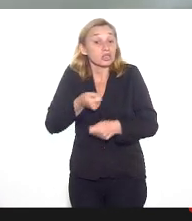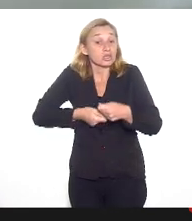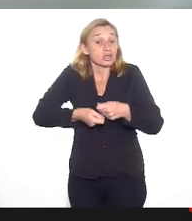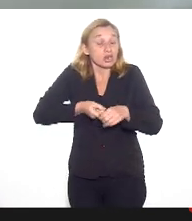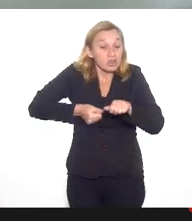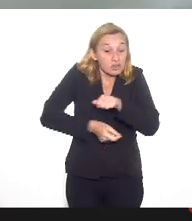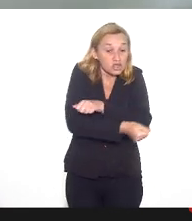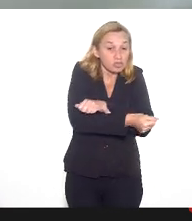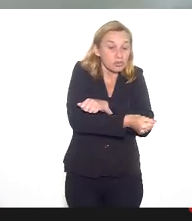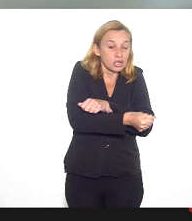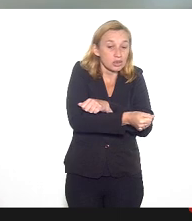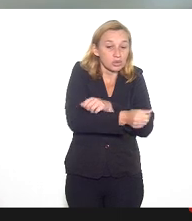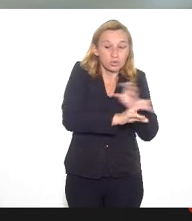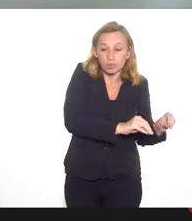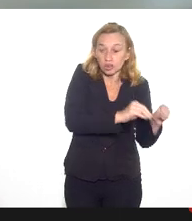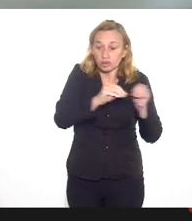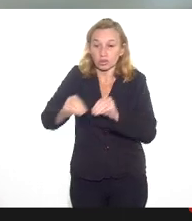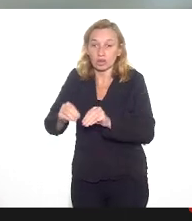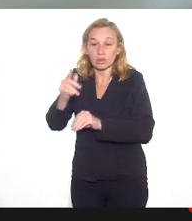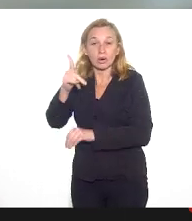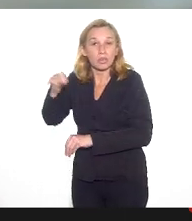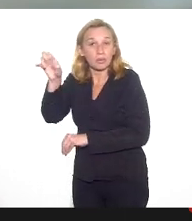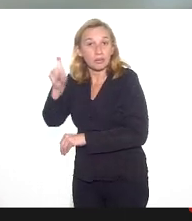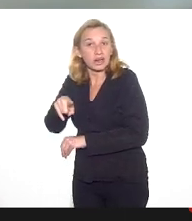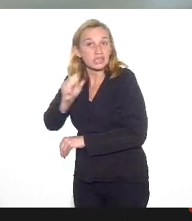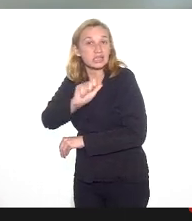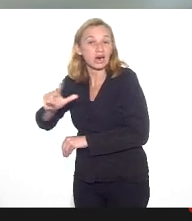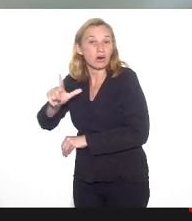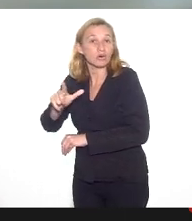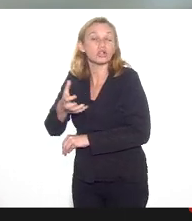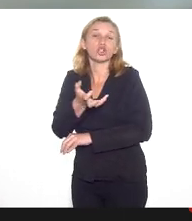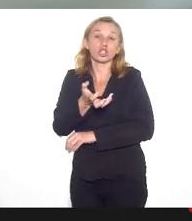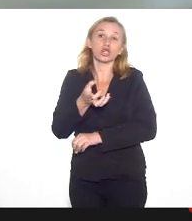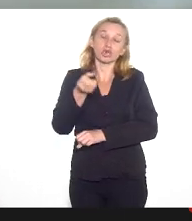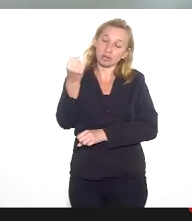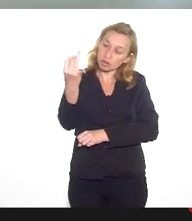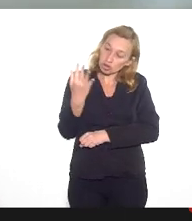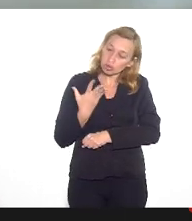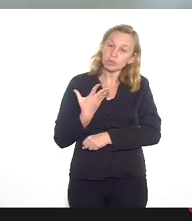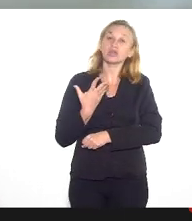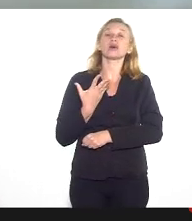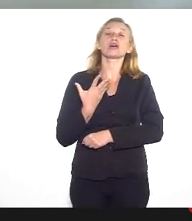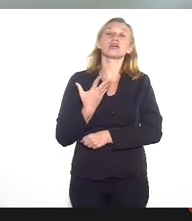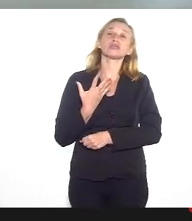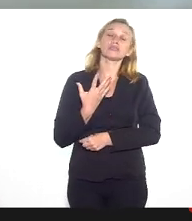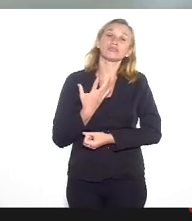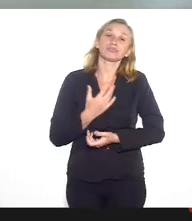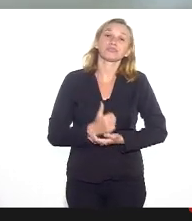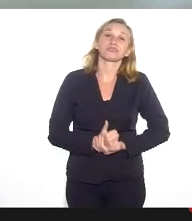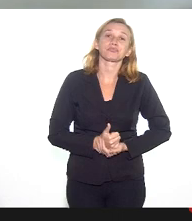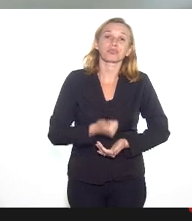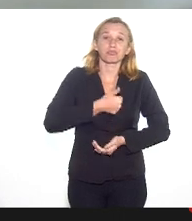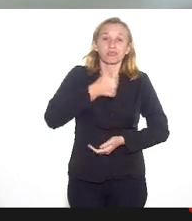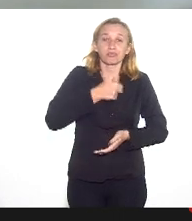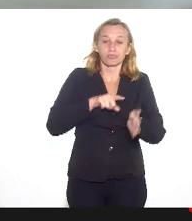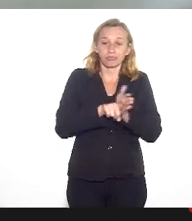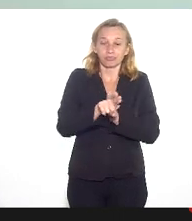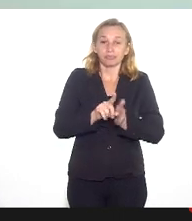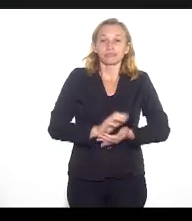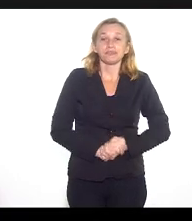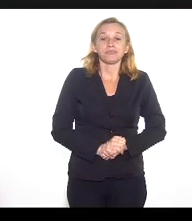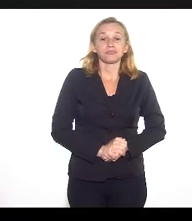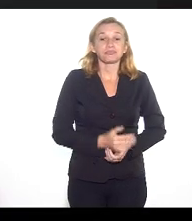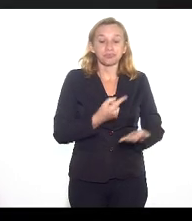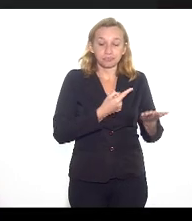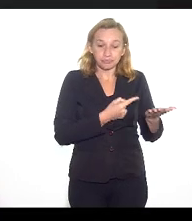no pré-sal? Então, eu queria que Vossa Senhoria pudesse me responder a primeira pergunta. Eu vou